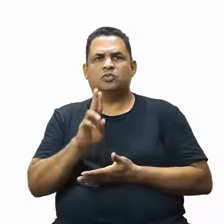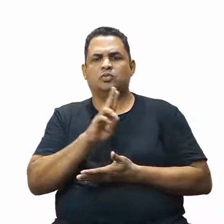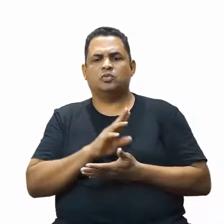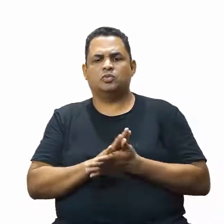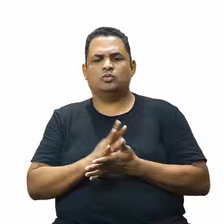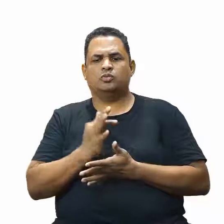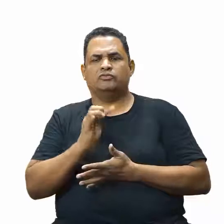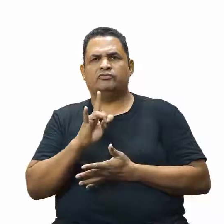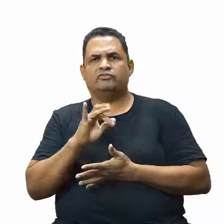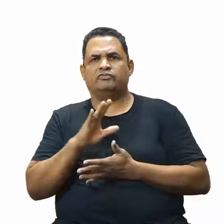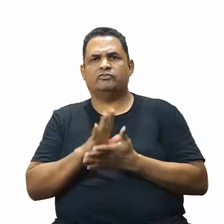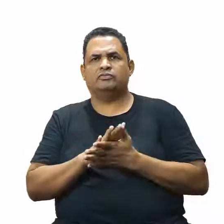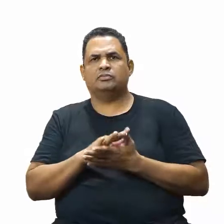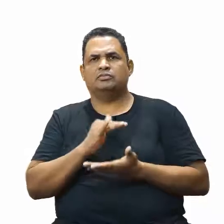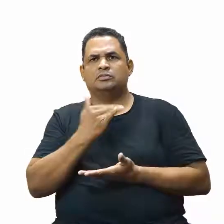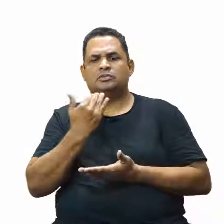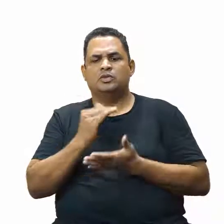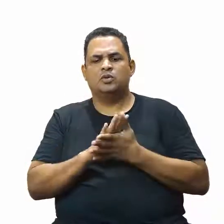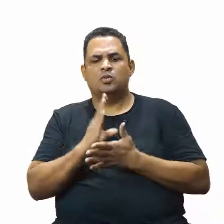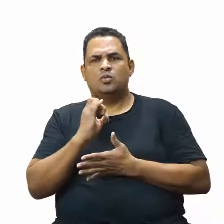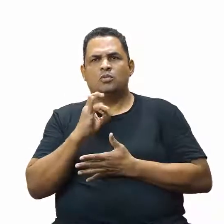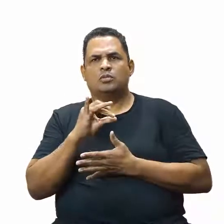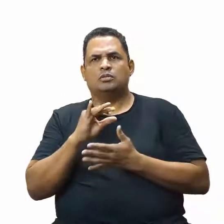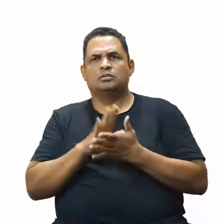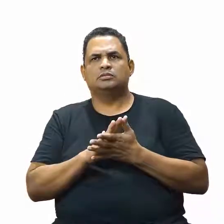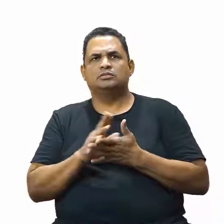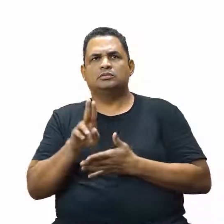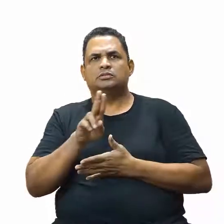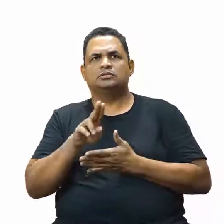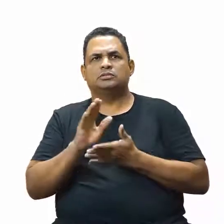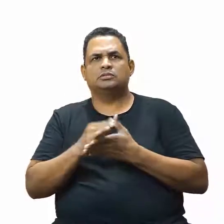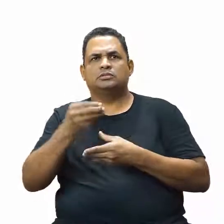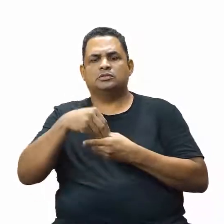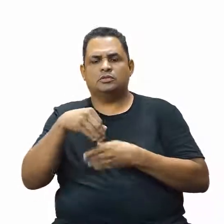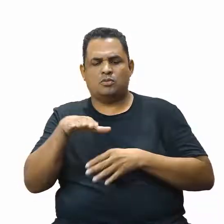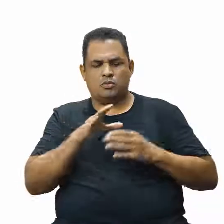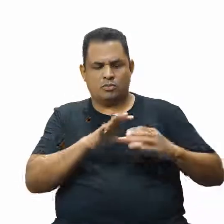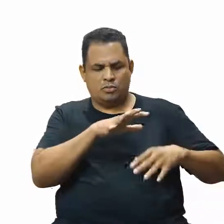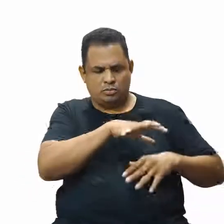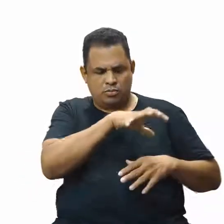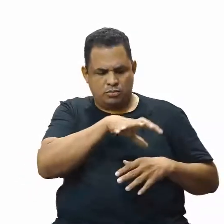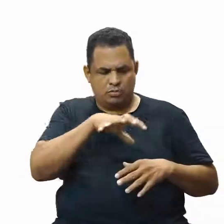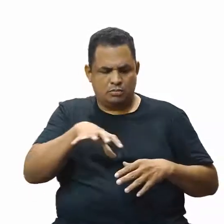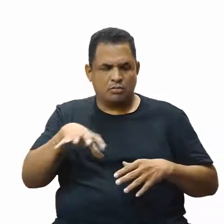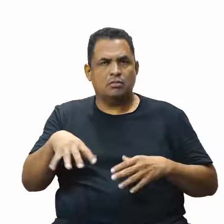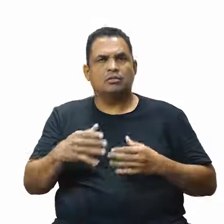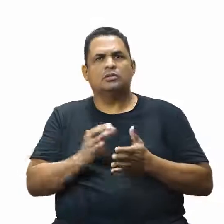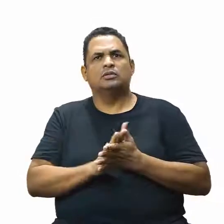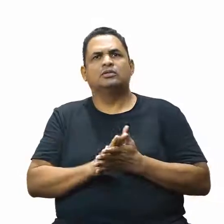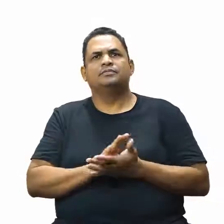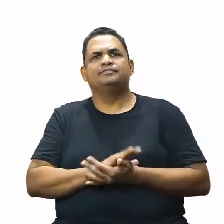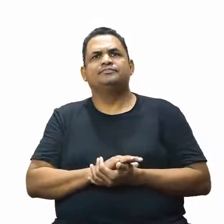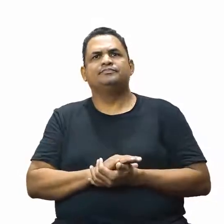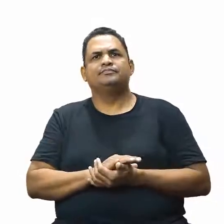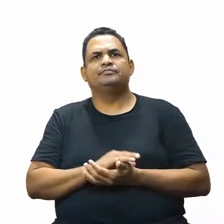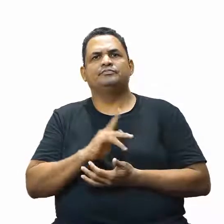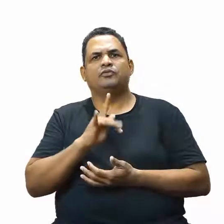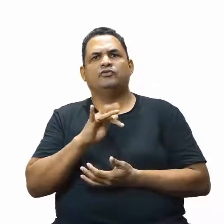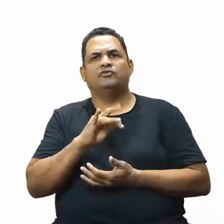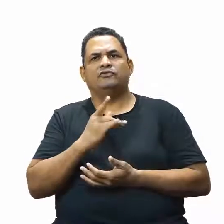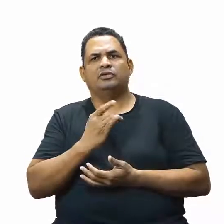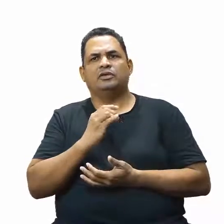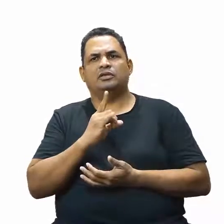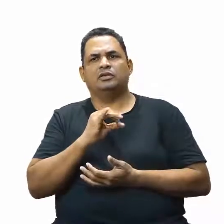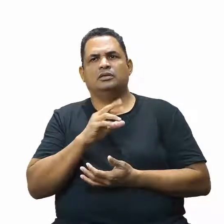de fungos para matar os cupins, a serem aplicados dentro do ninho, como uma